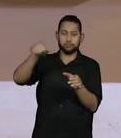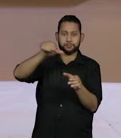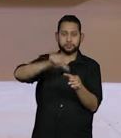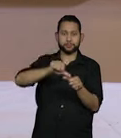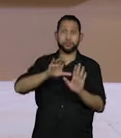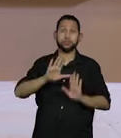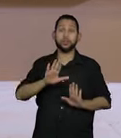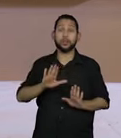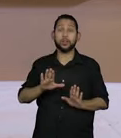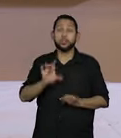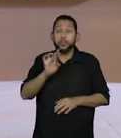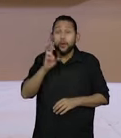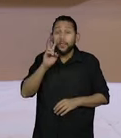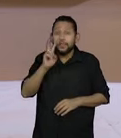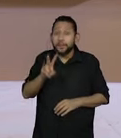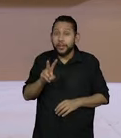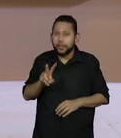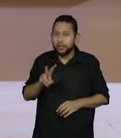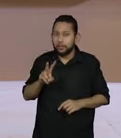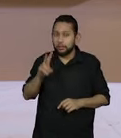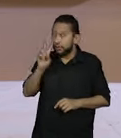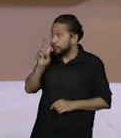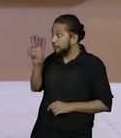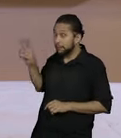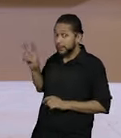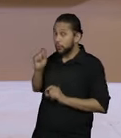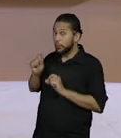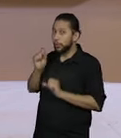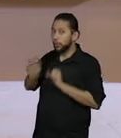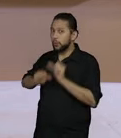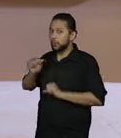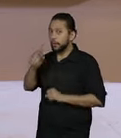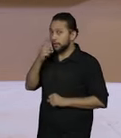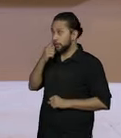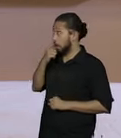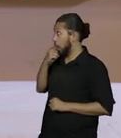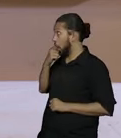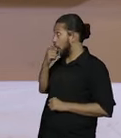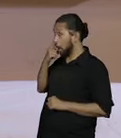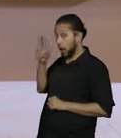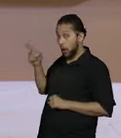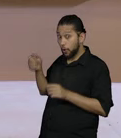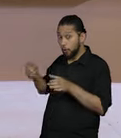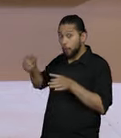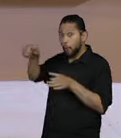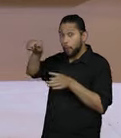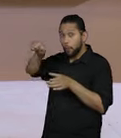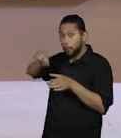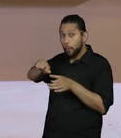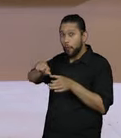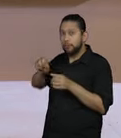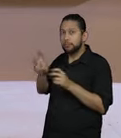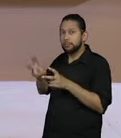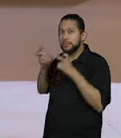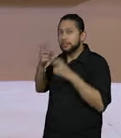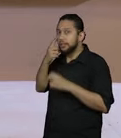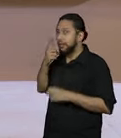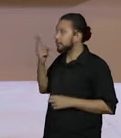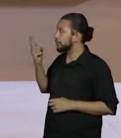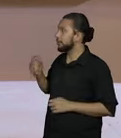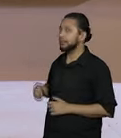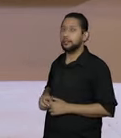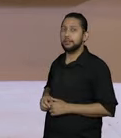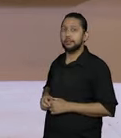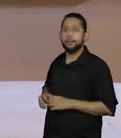gostaria que agora vocês observassem essa transformação. Então, ao colocarmos, vai haver a